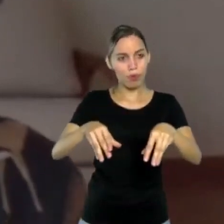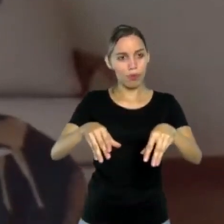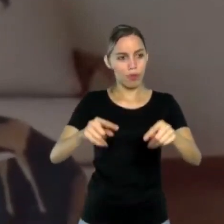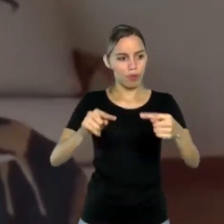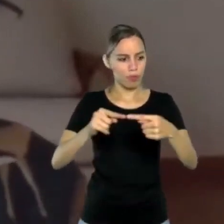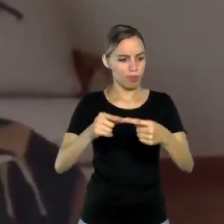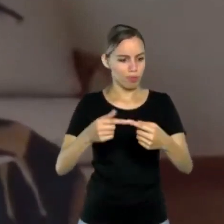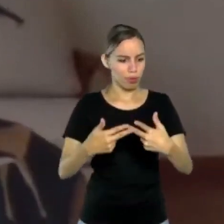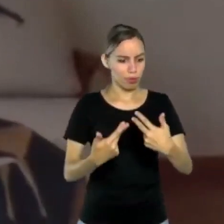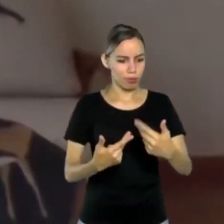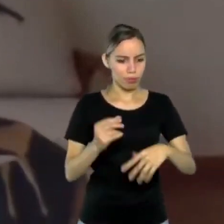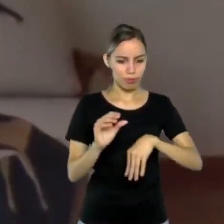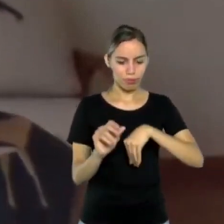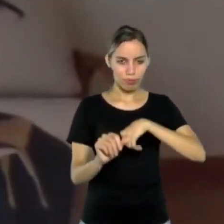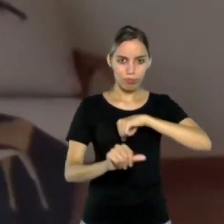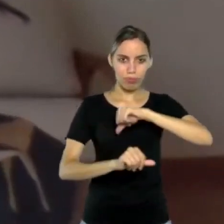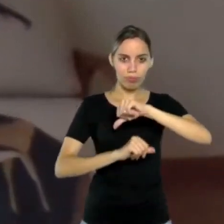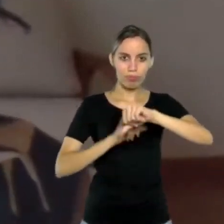criada.